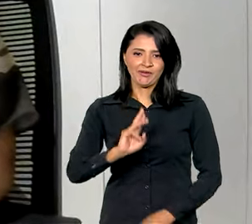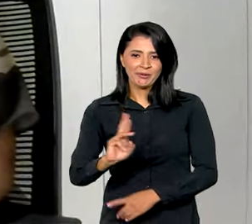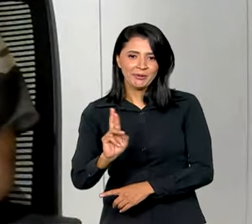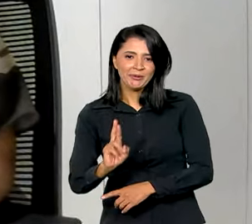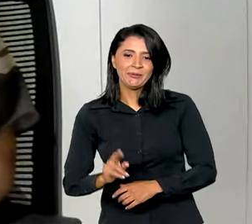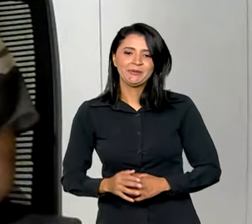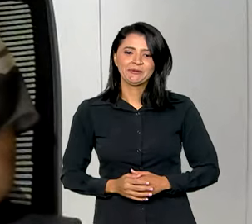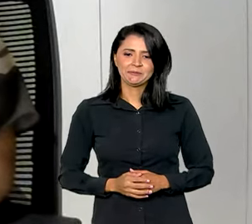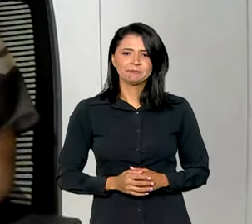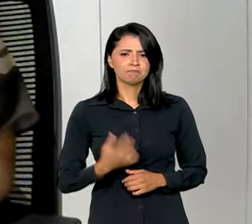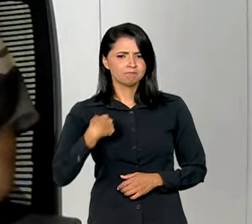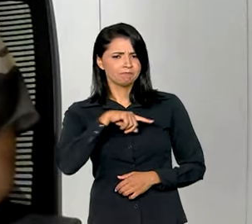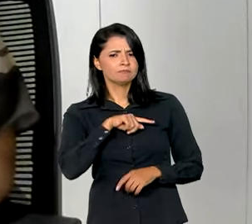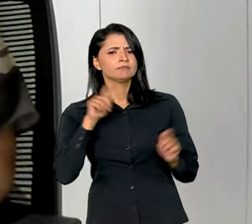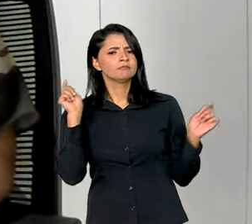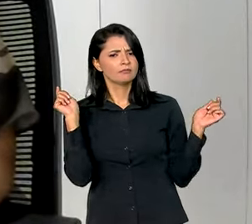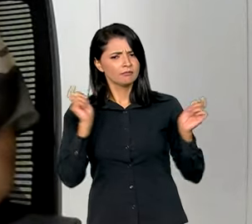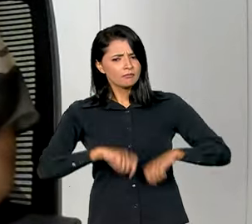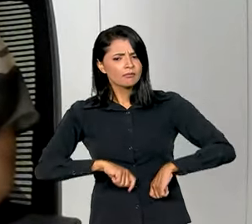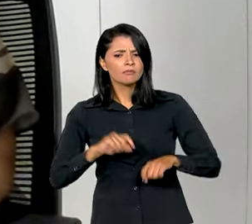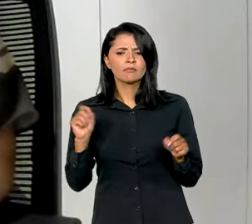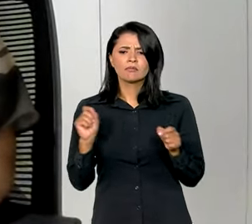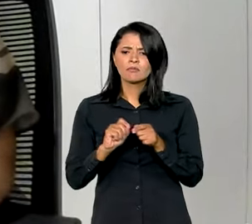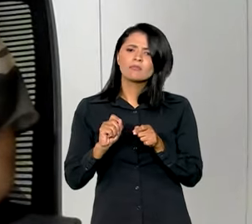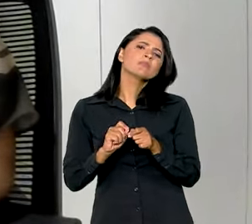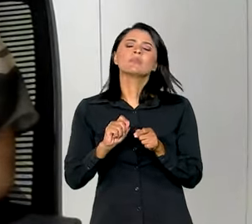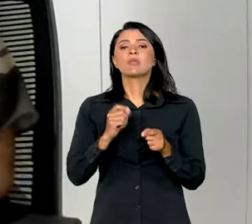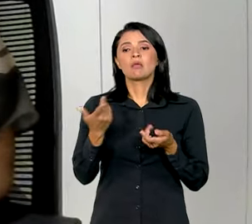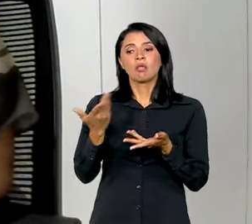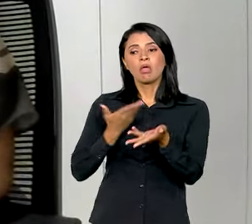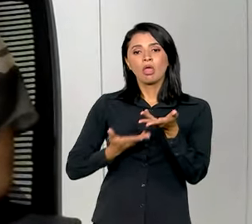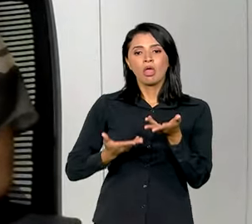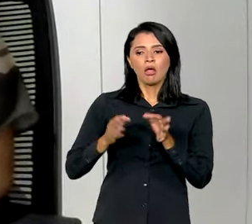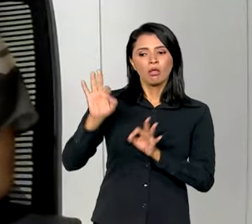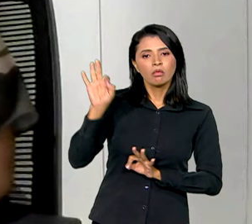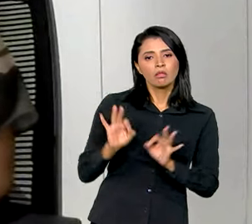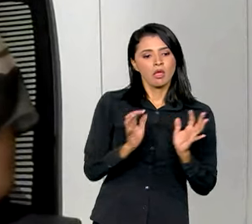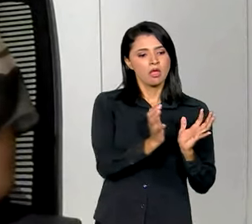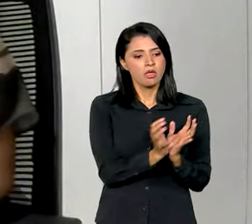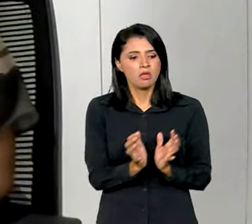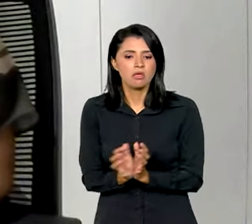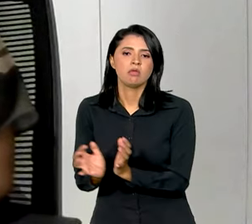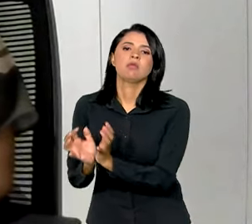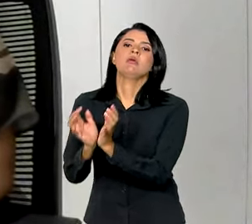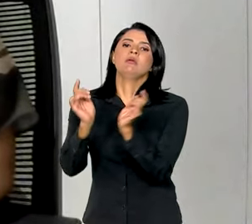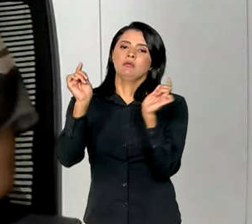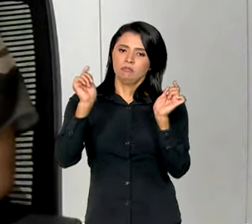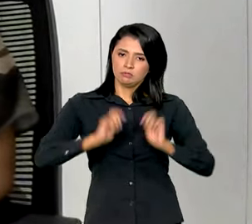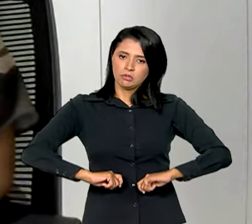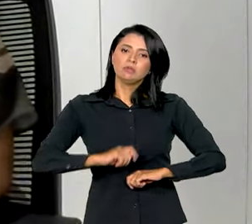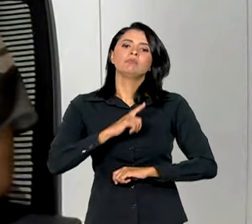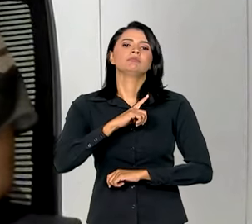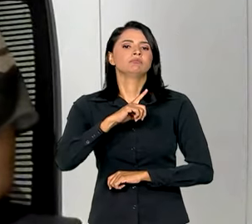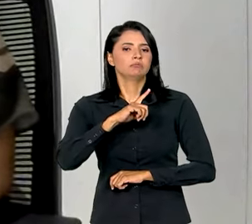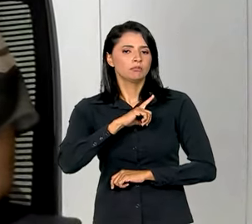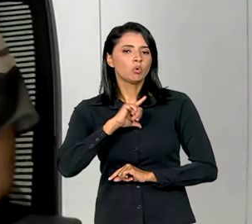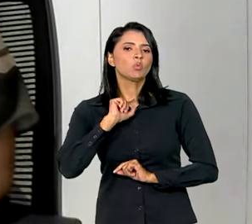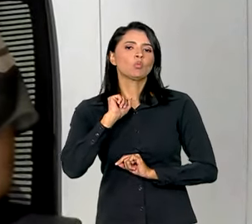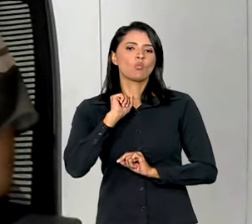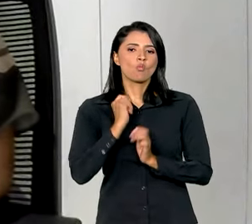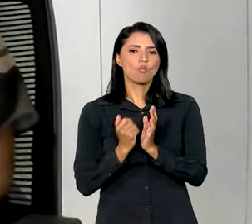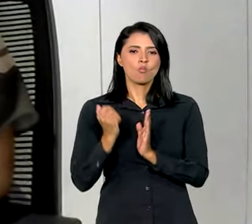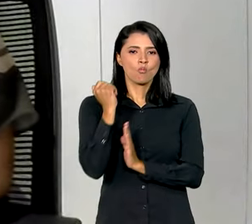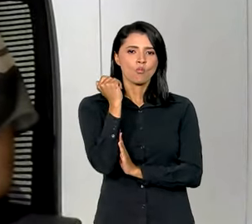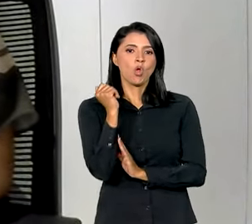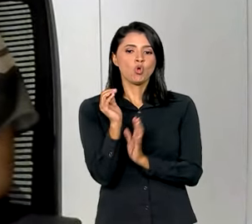R$ 3.800.000.000. Para que a gente possa fazer o cofinanciamento das equipes, então a gente tem essa possibilidade, né, de